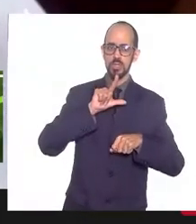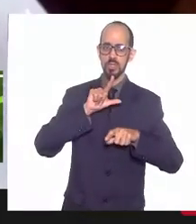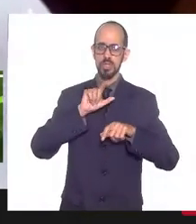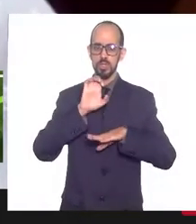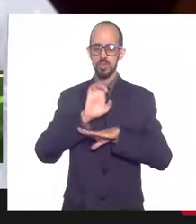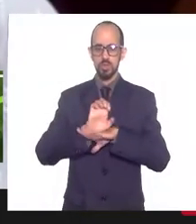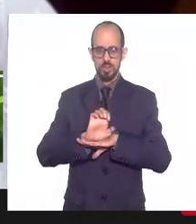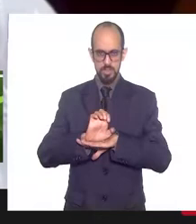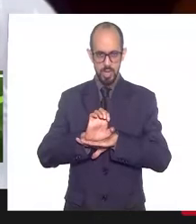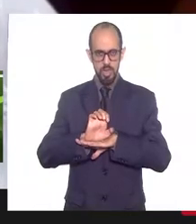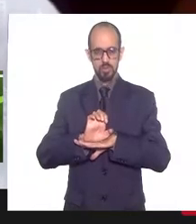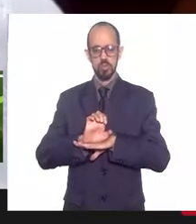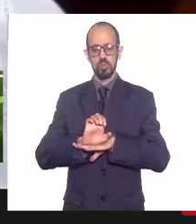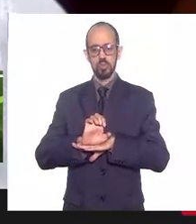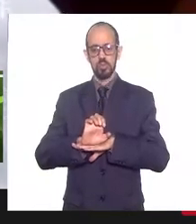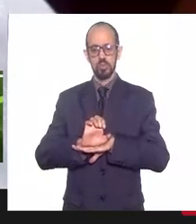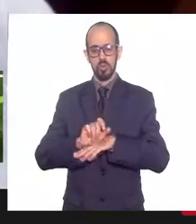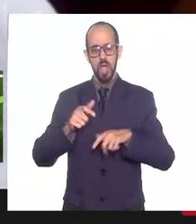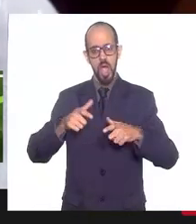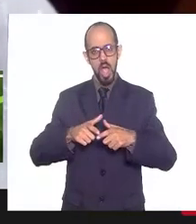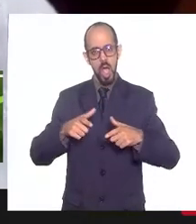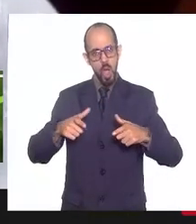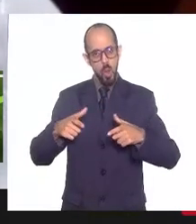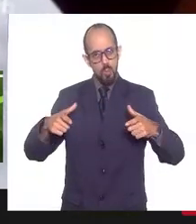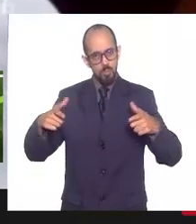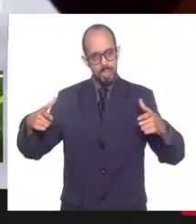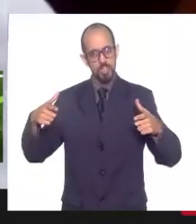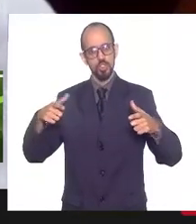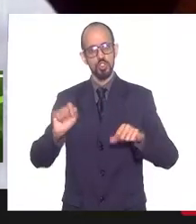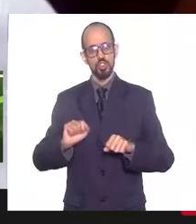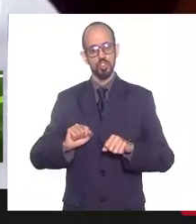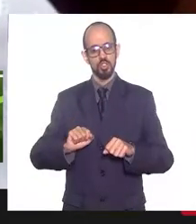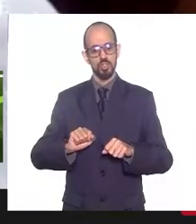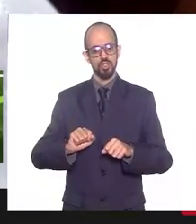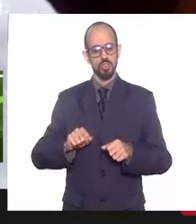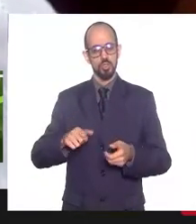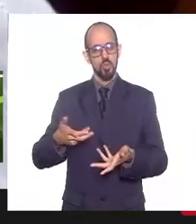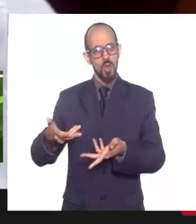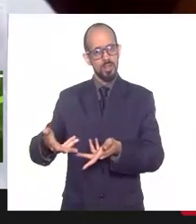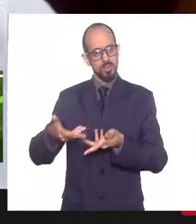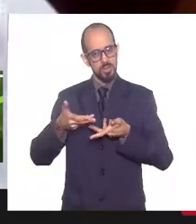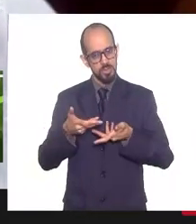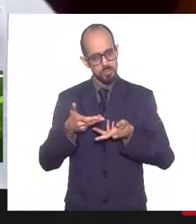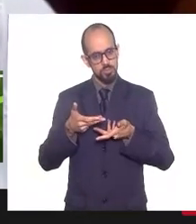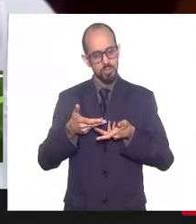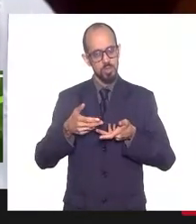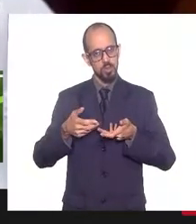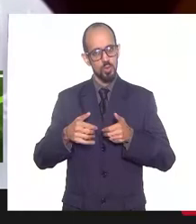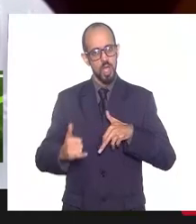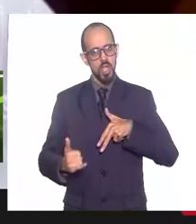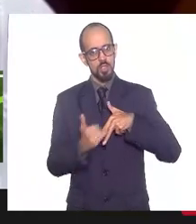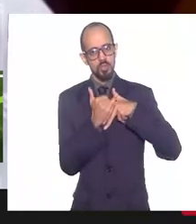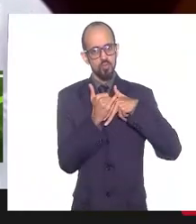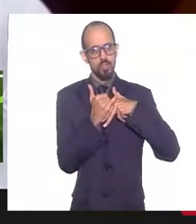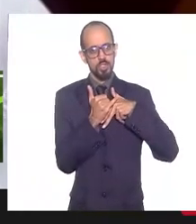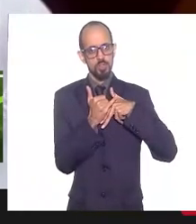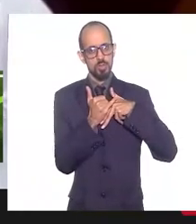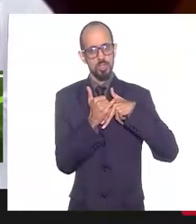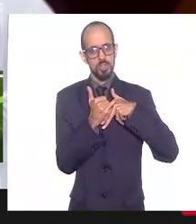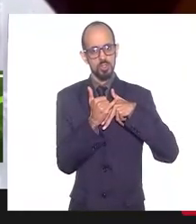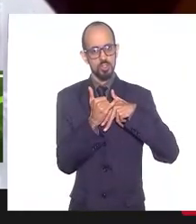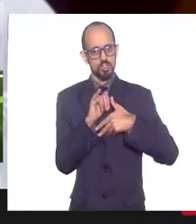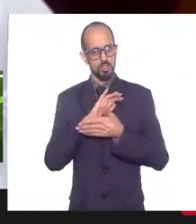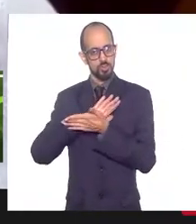Estado amplie o núcleo de atendimento às vítimas de intolerância